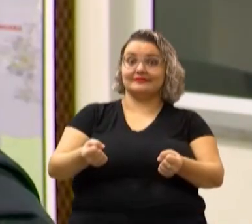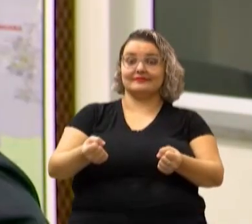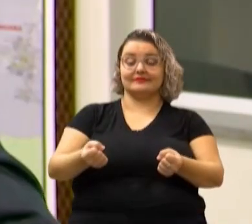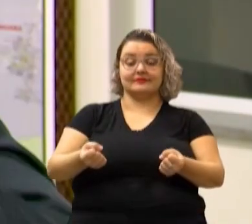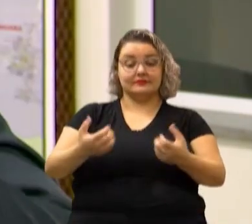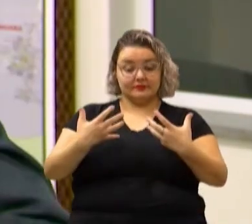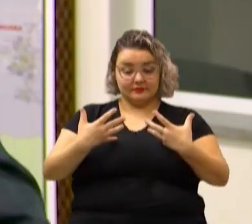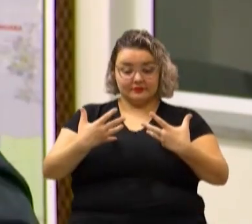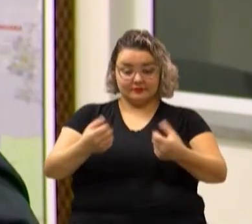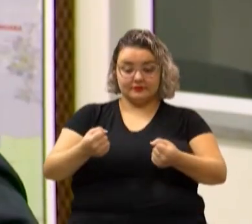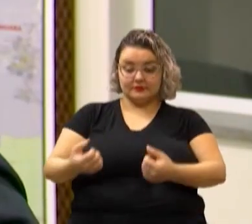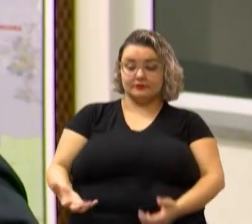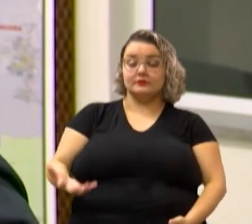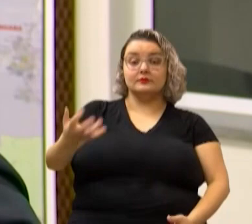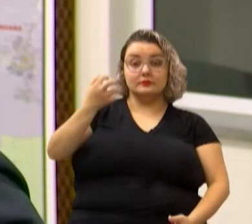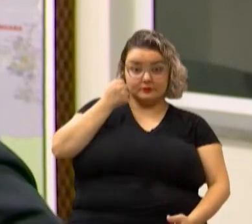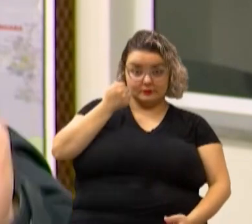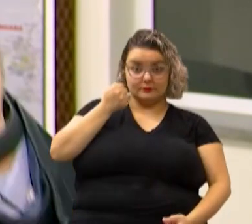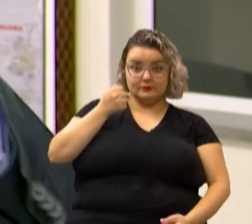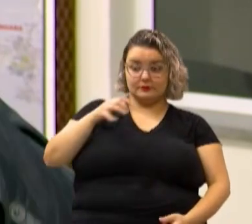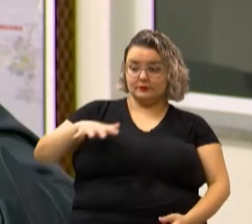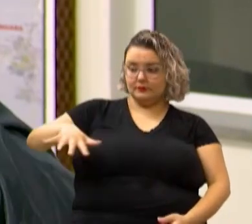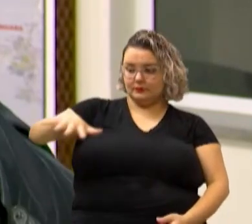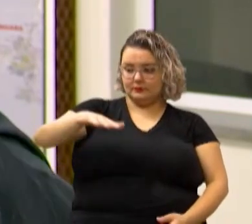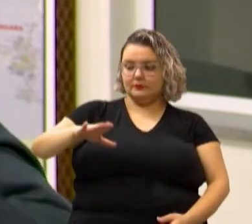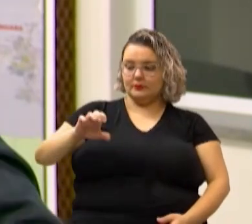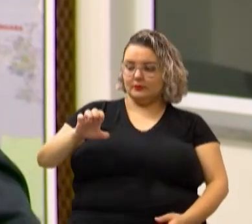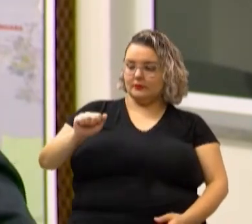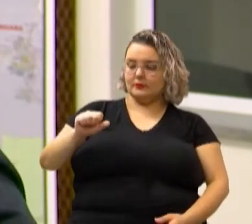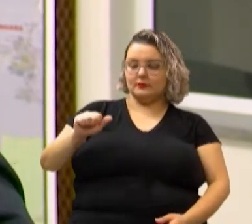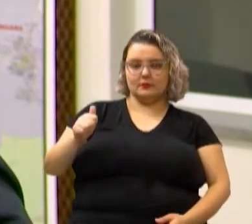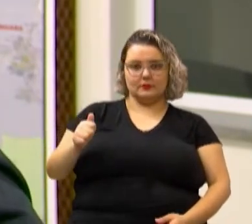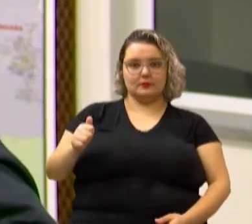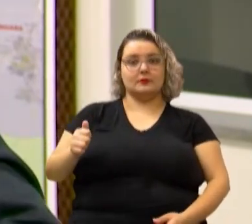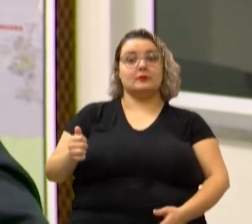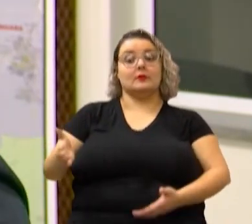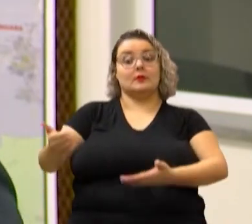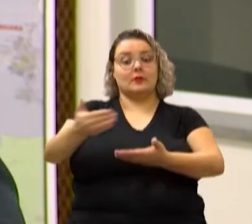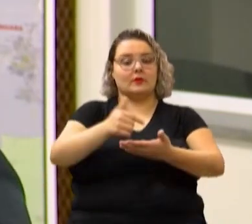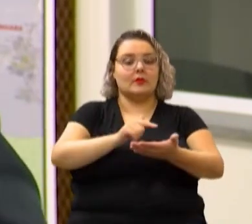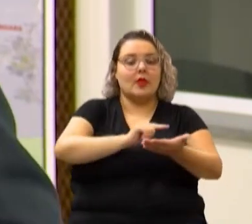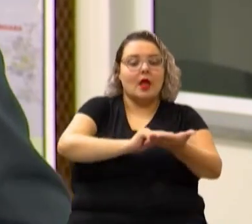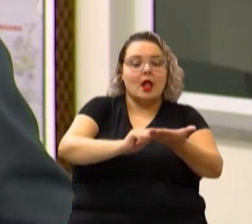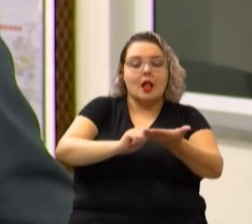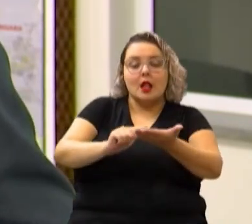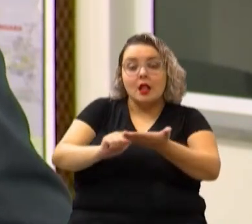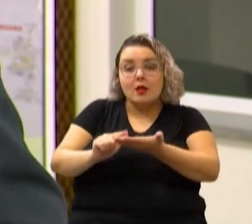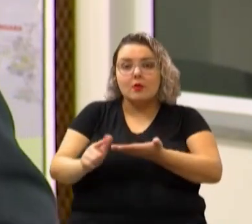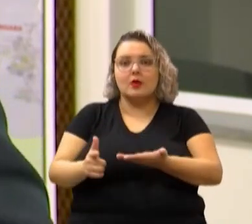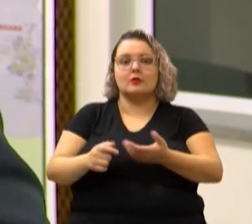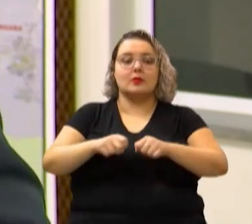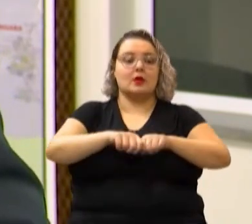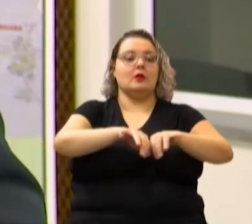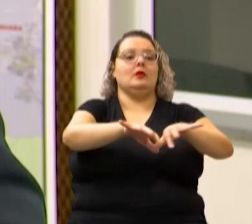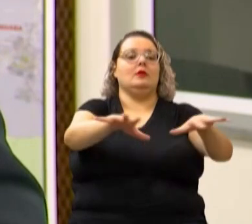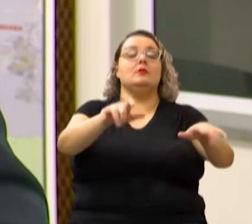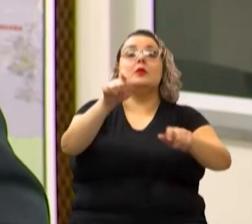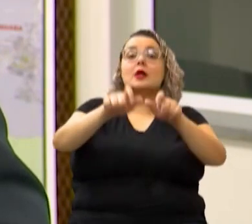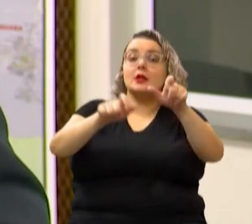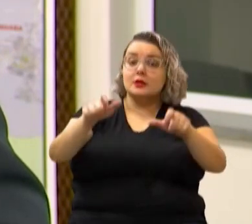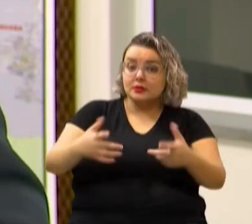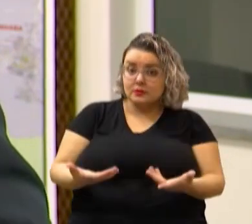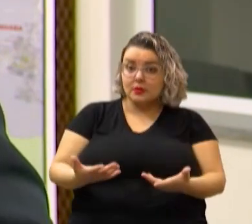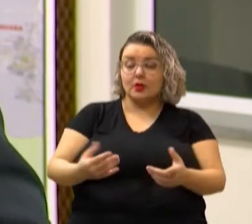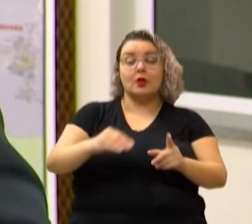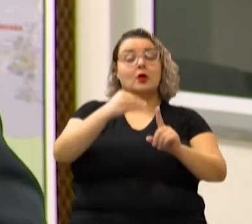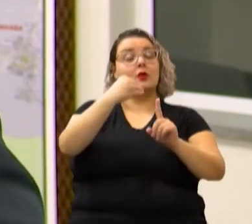as doações dos permissionários da SEASA Campinas, ocorre a seleção, higienização e a distribuição para